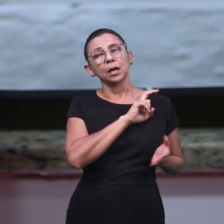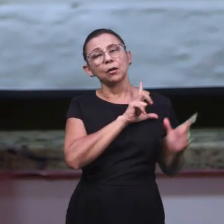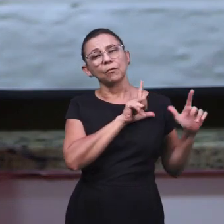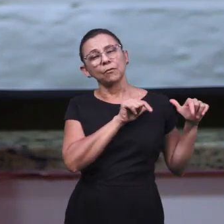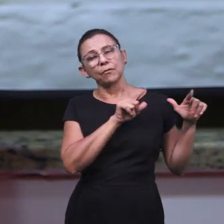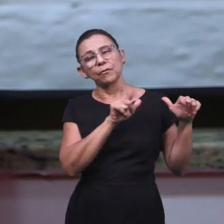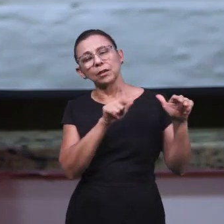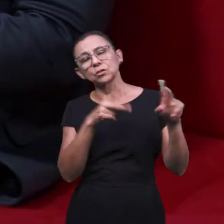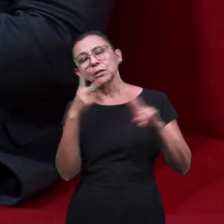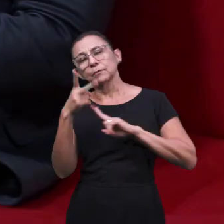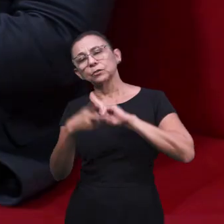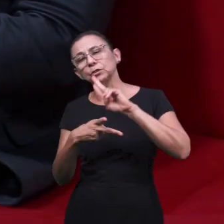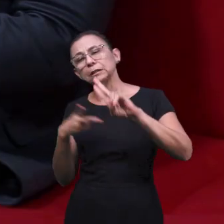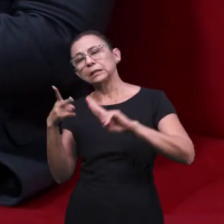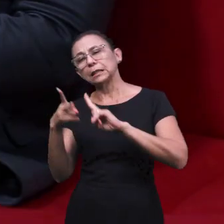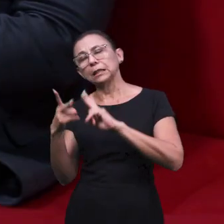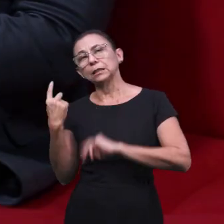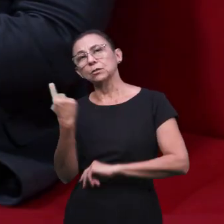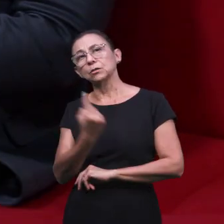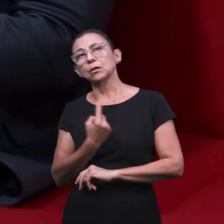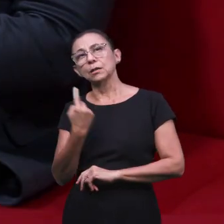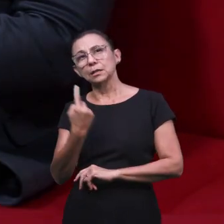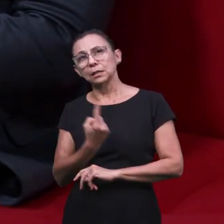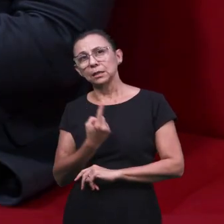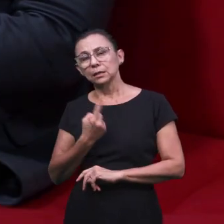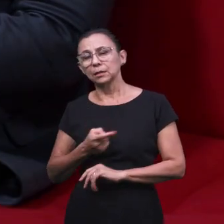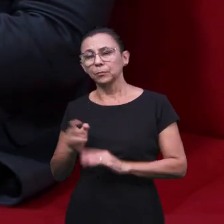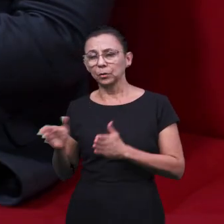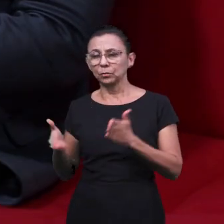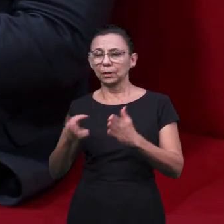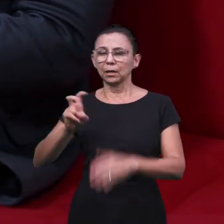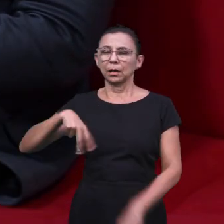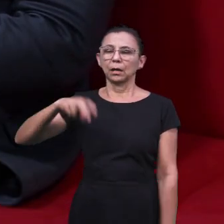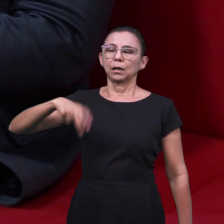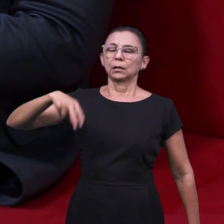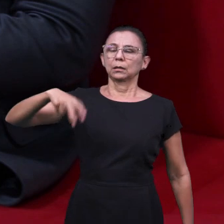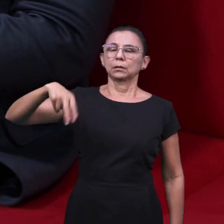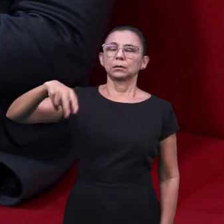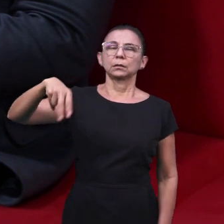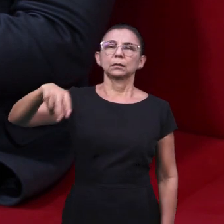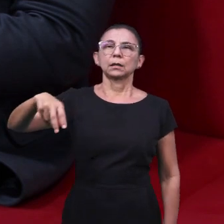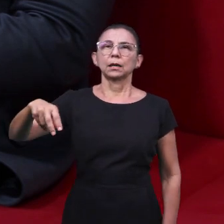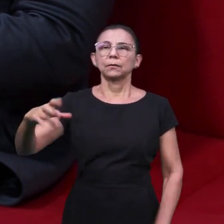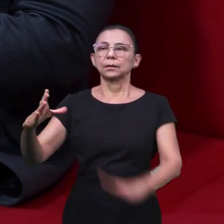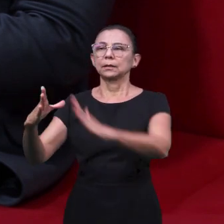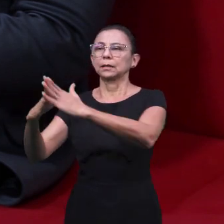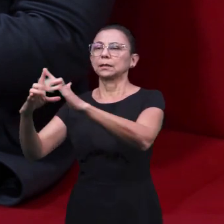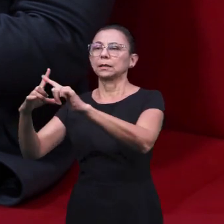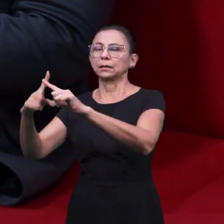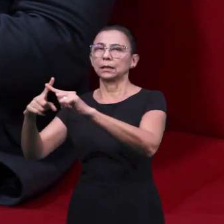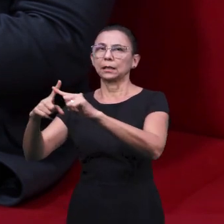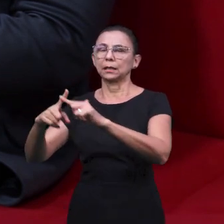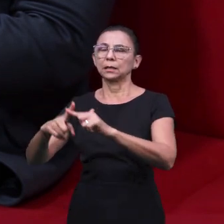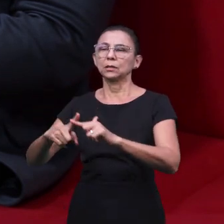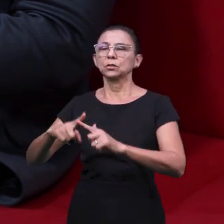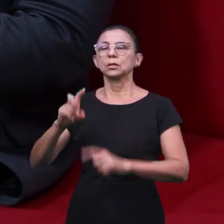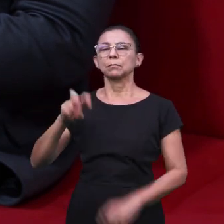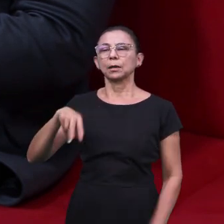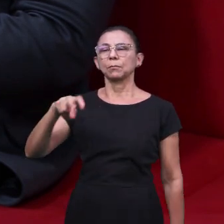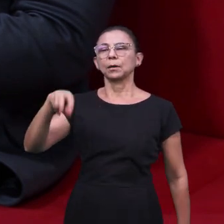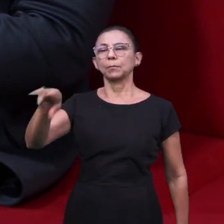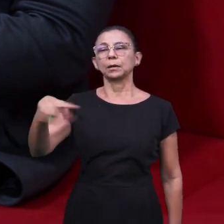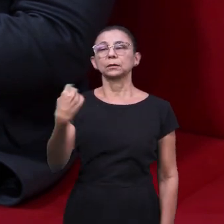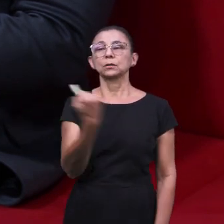ia sozinha, depois eu andava sozinha, até a Igreja Presbiteriana Unida,